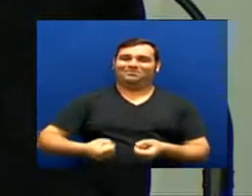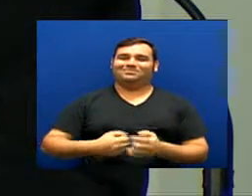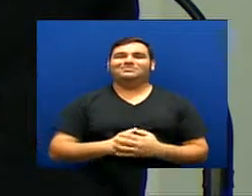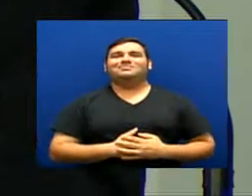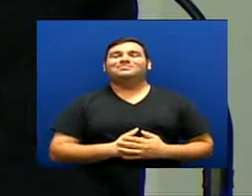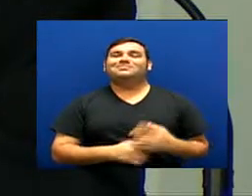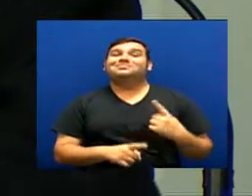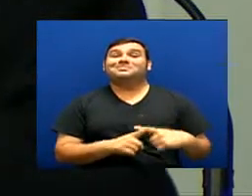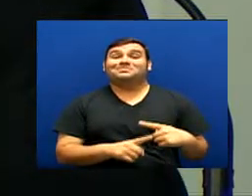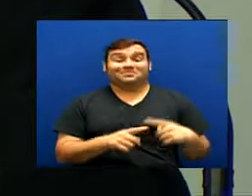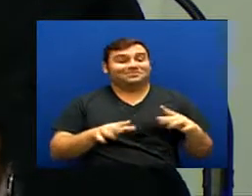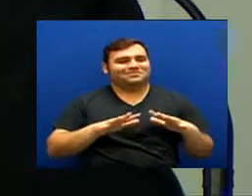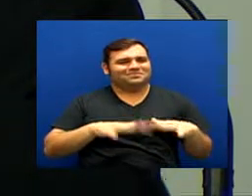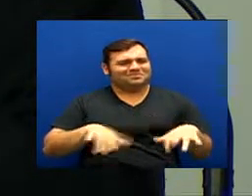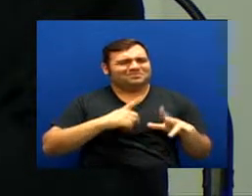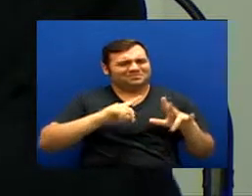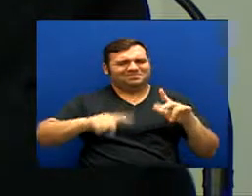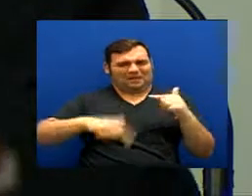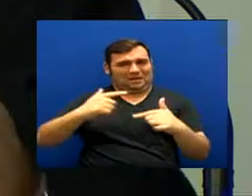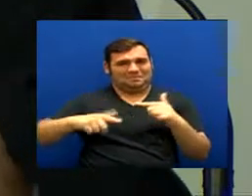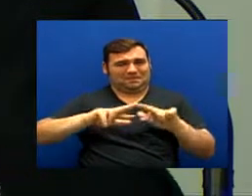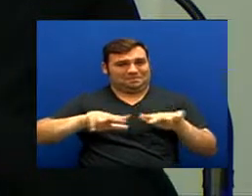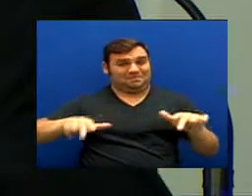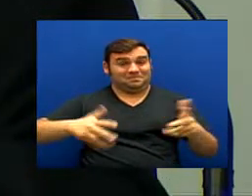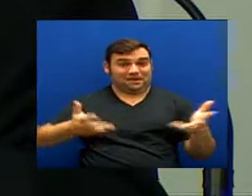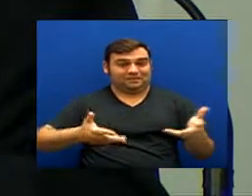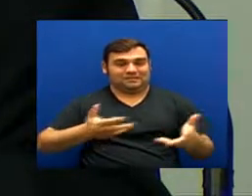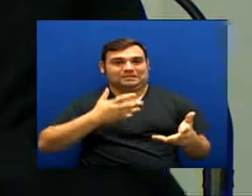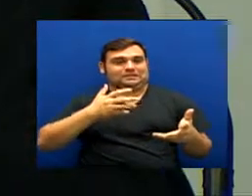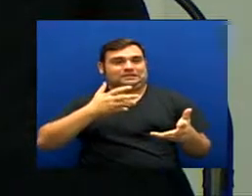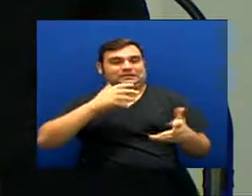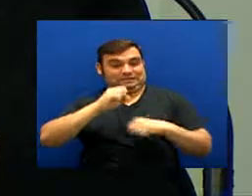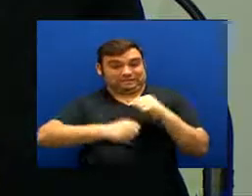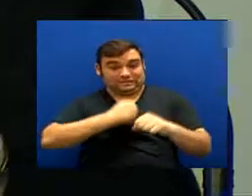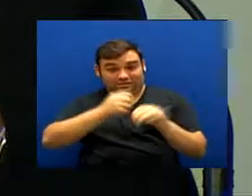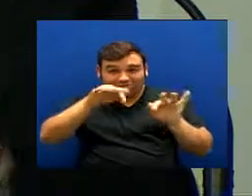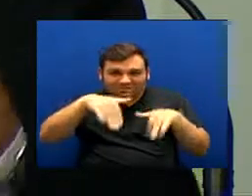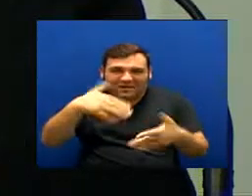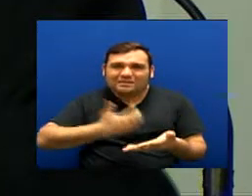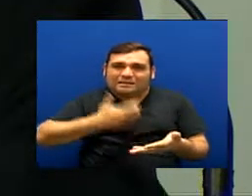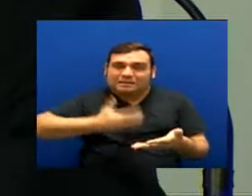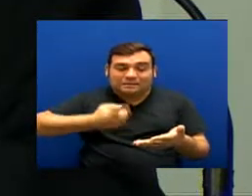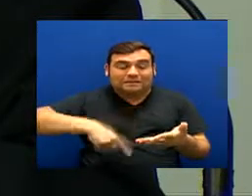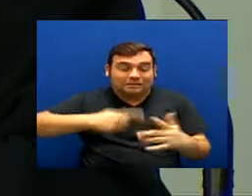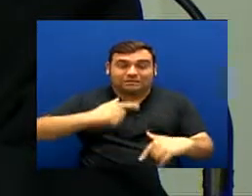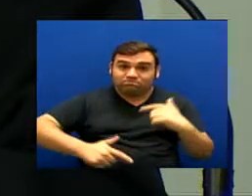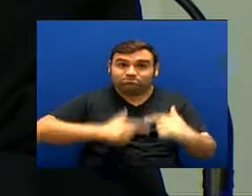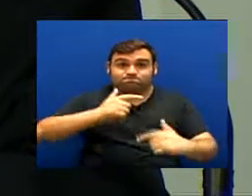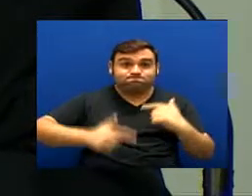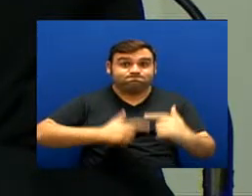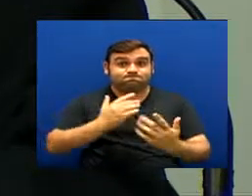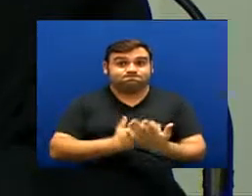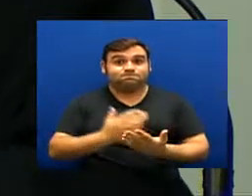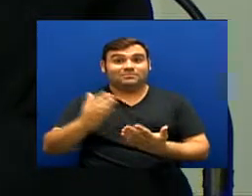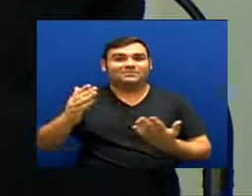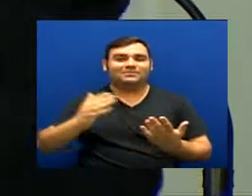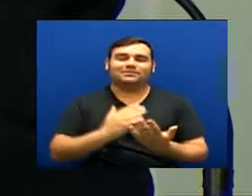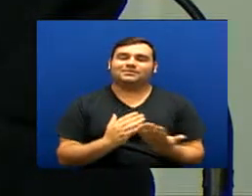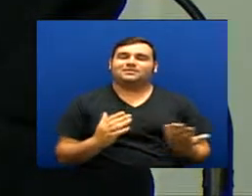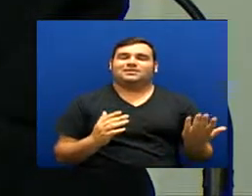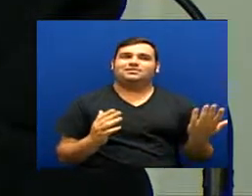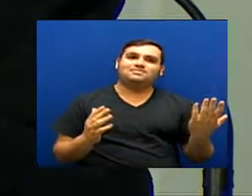Queridos irmãos, irmãs, uma boa noite a todos e a todas. Quero